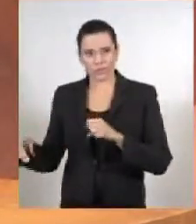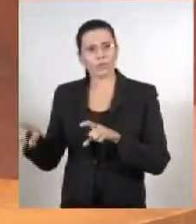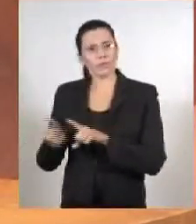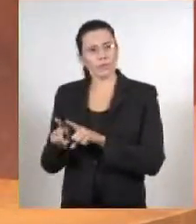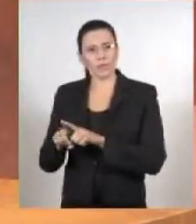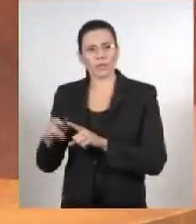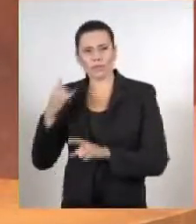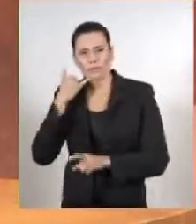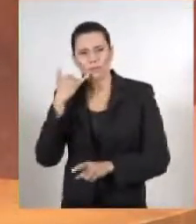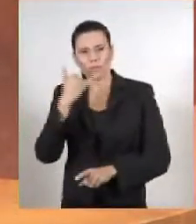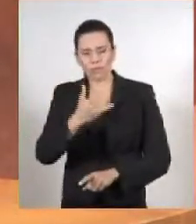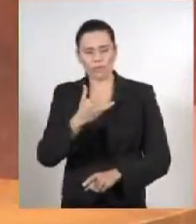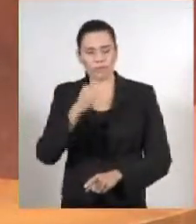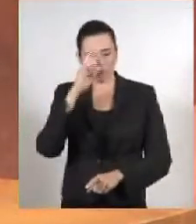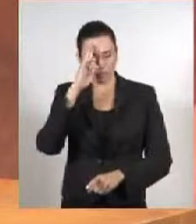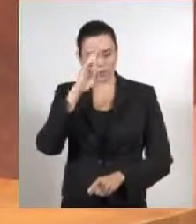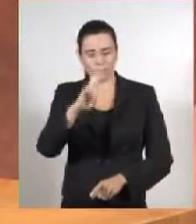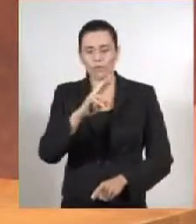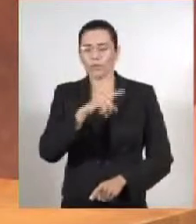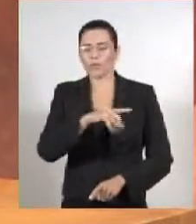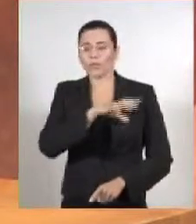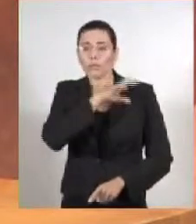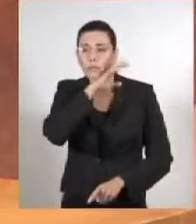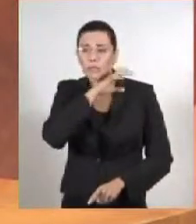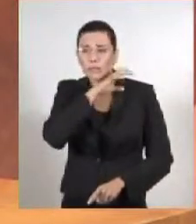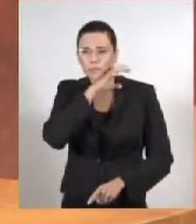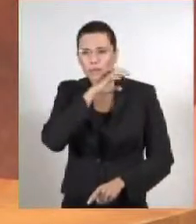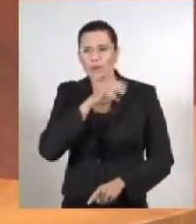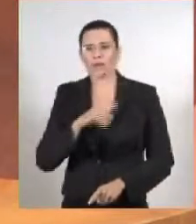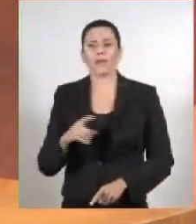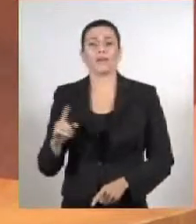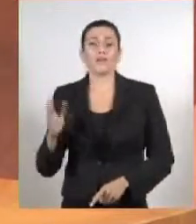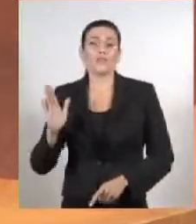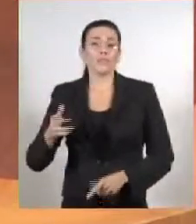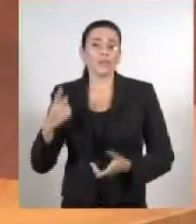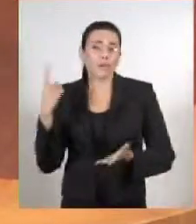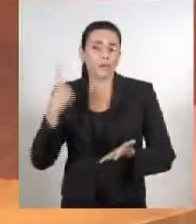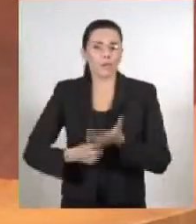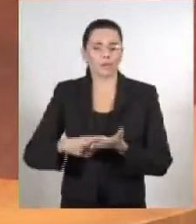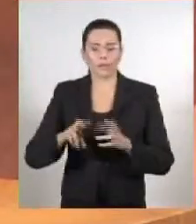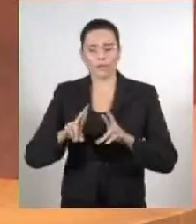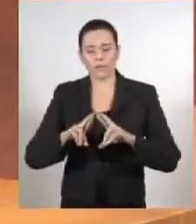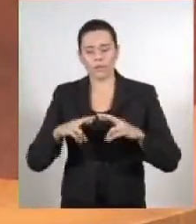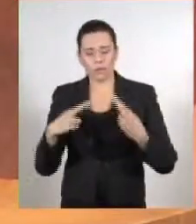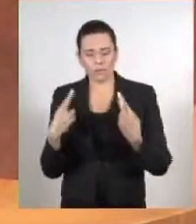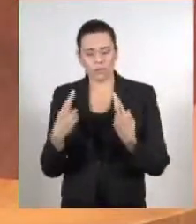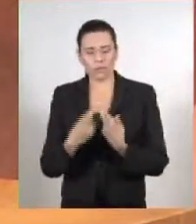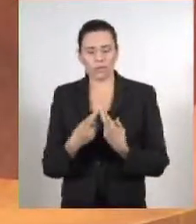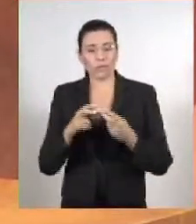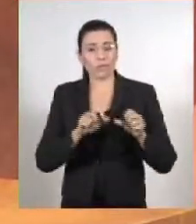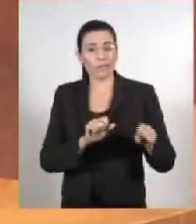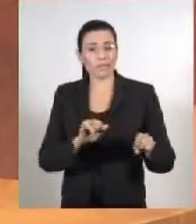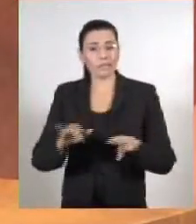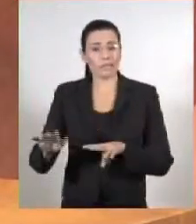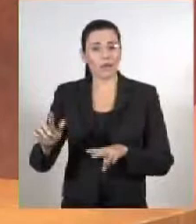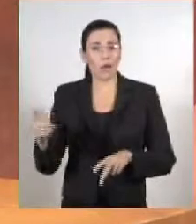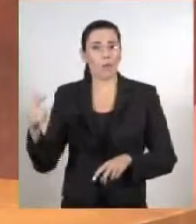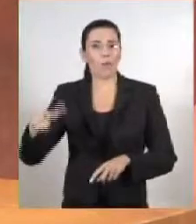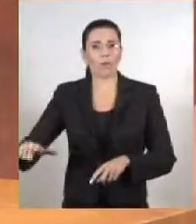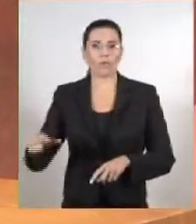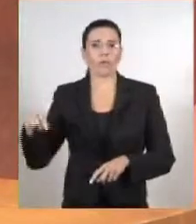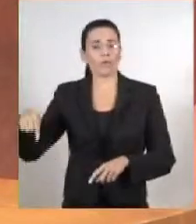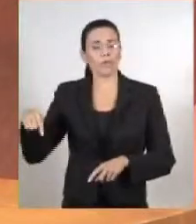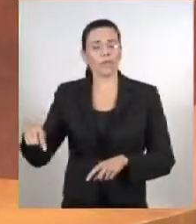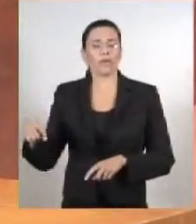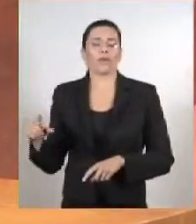naquele momento realmente foi muito solícito e já tem uma reunião programada para a próxima semana para que o SEBRAE possa discutir quais seriam as